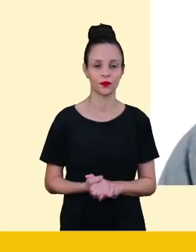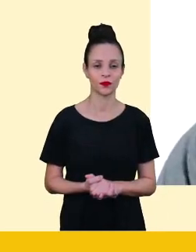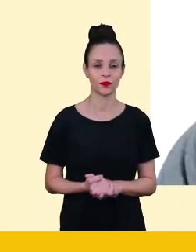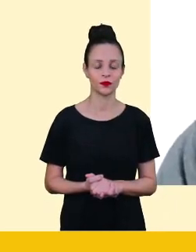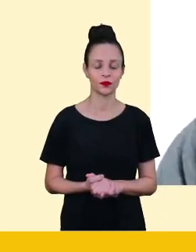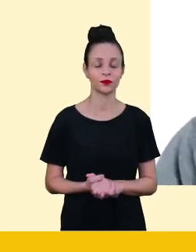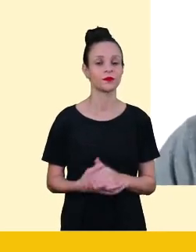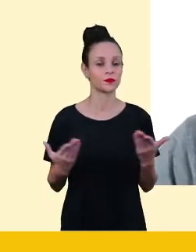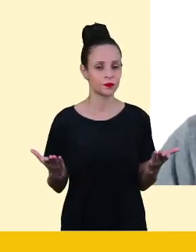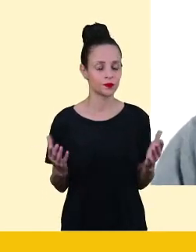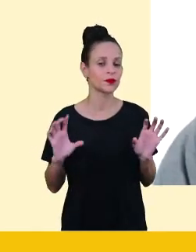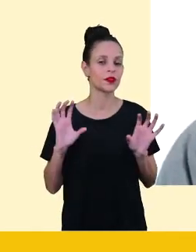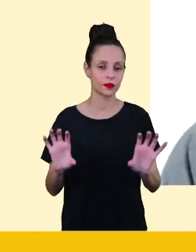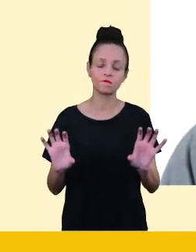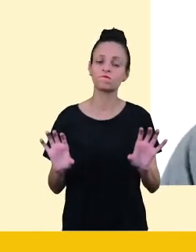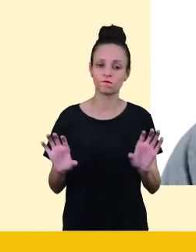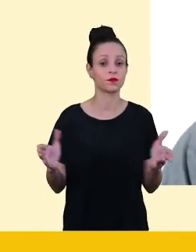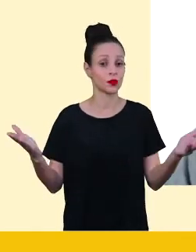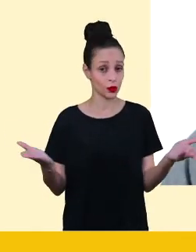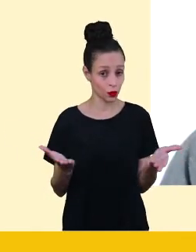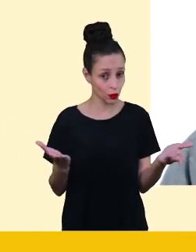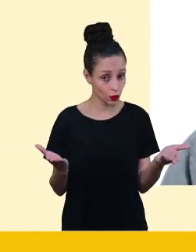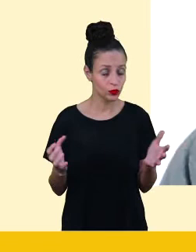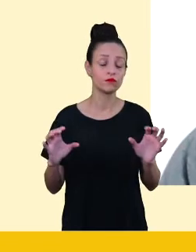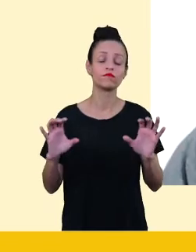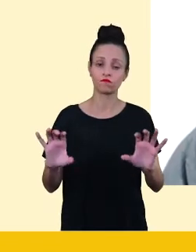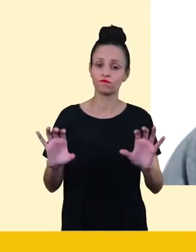É que, assim, atualmente, assim, como